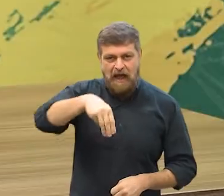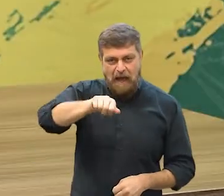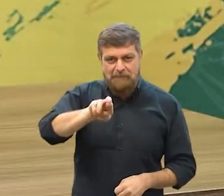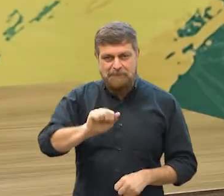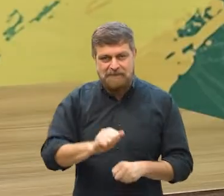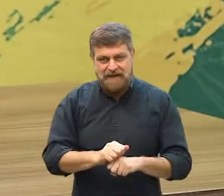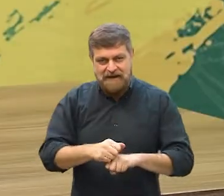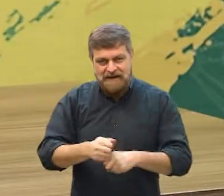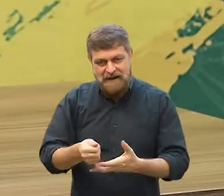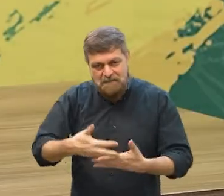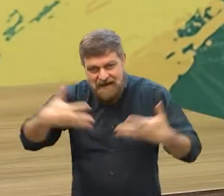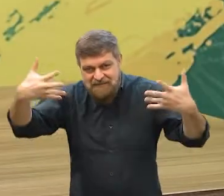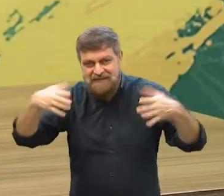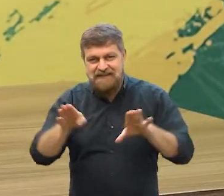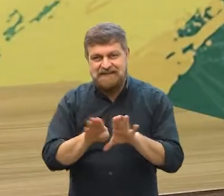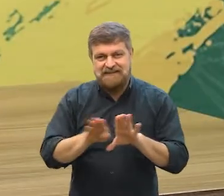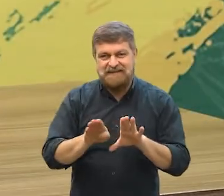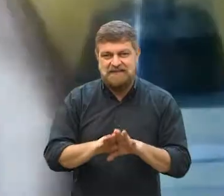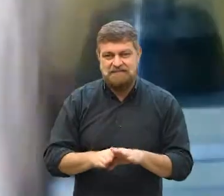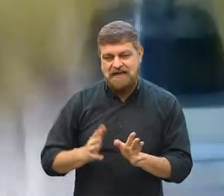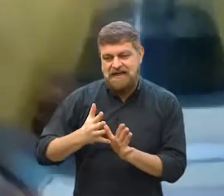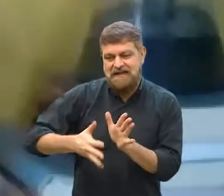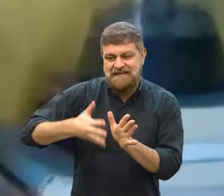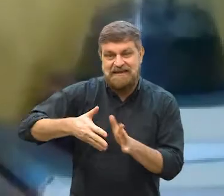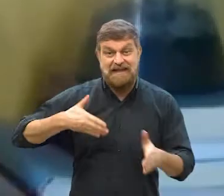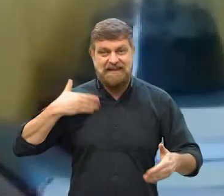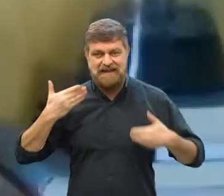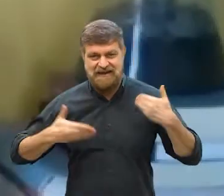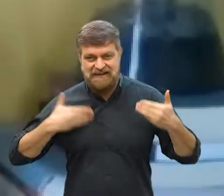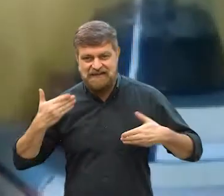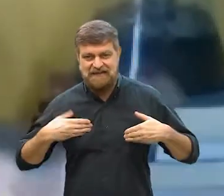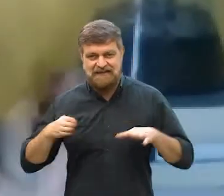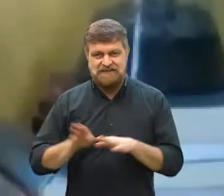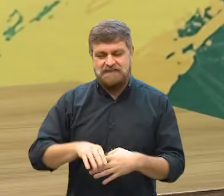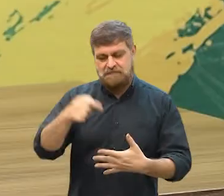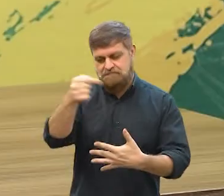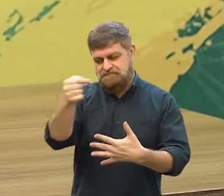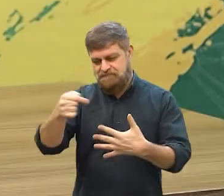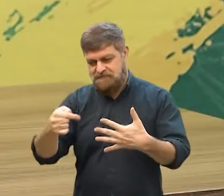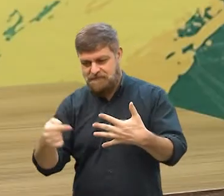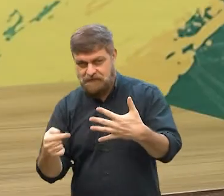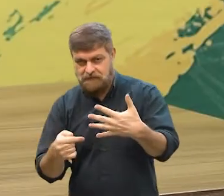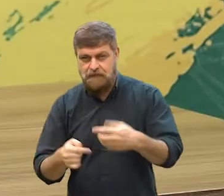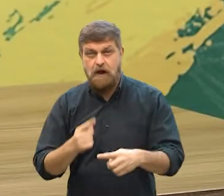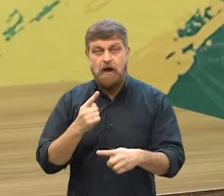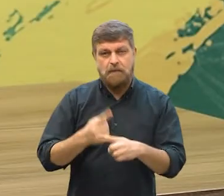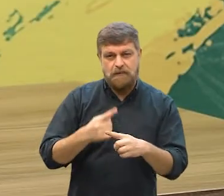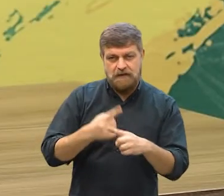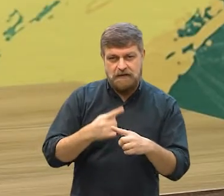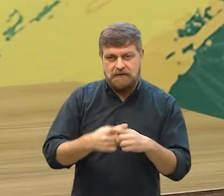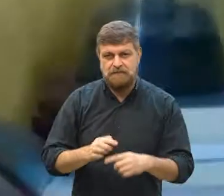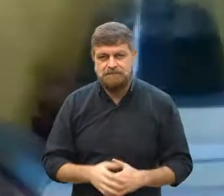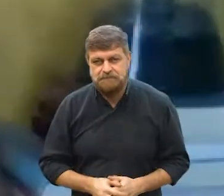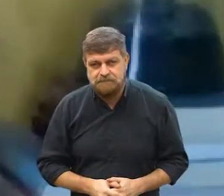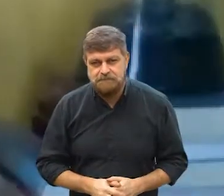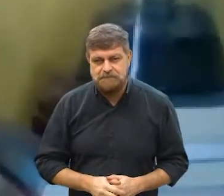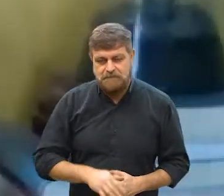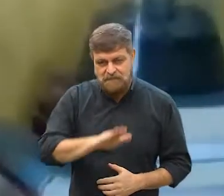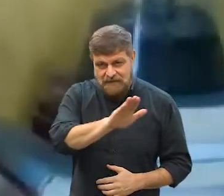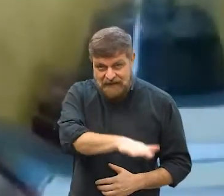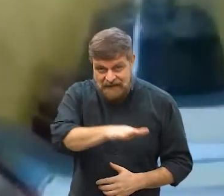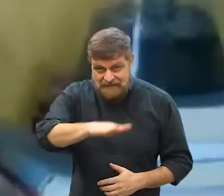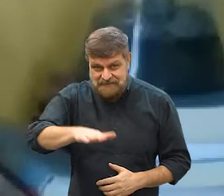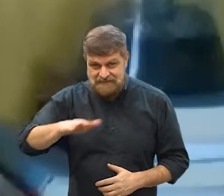é Angélica Trem da Alegria por Patrícia Marques tem sem dinheiro entre razão exatamente as